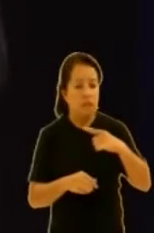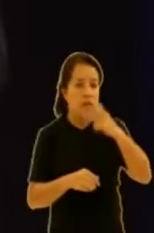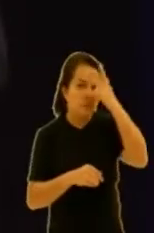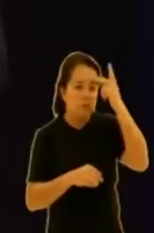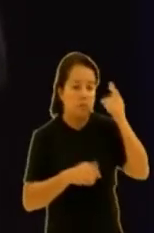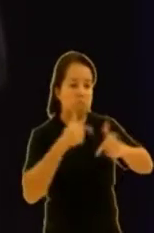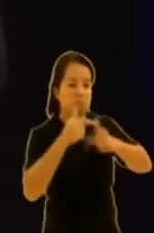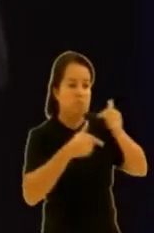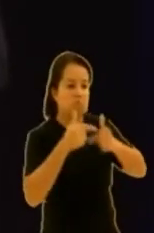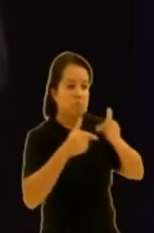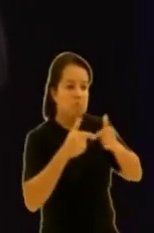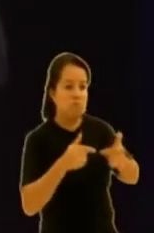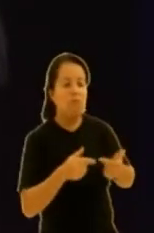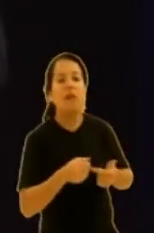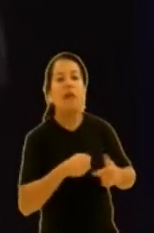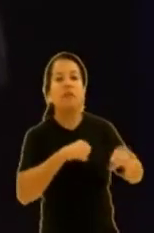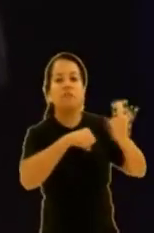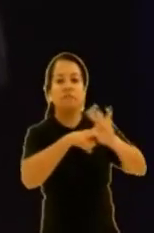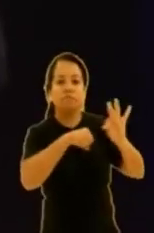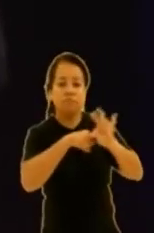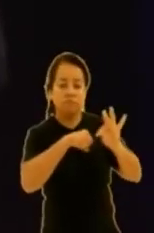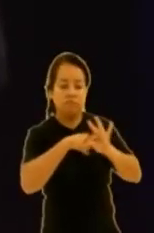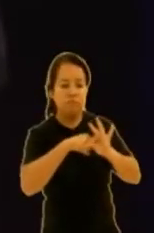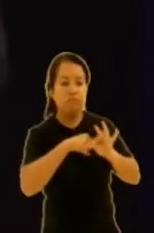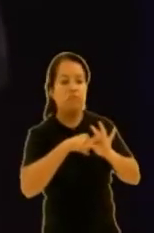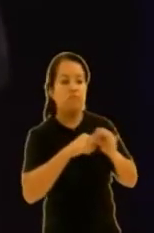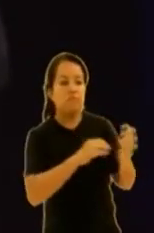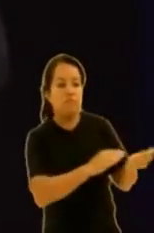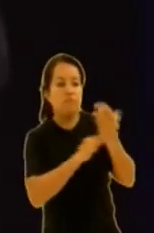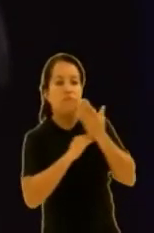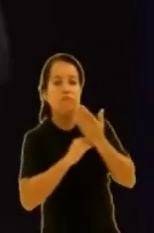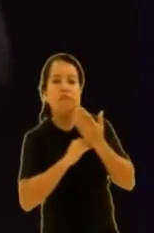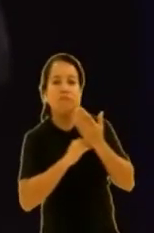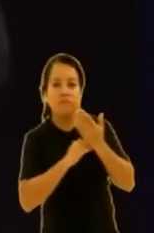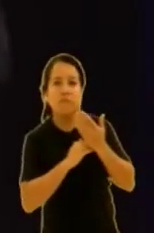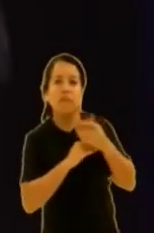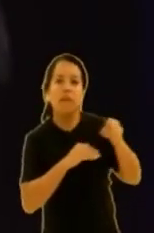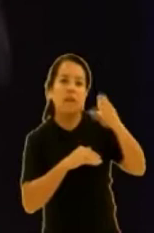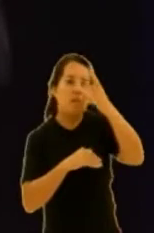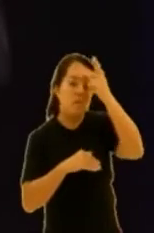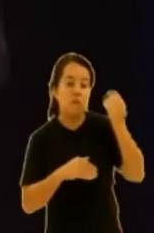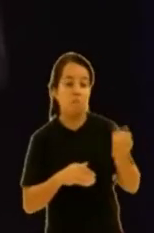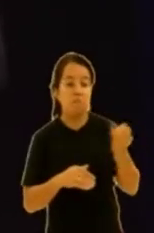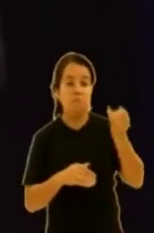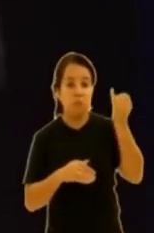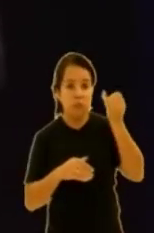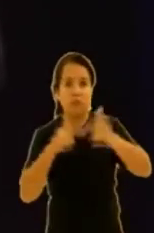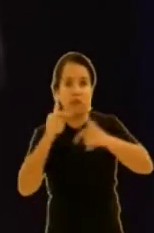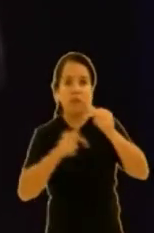são pessoas do atendimento institucional do FNDE. Dado a